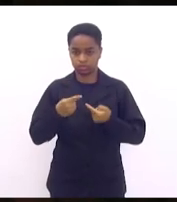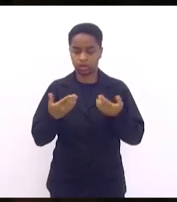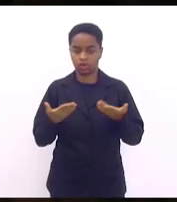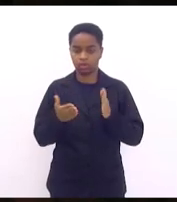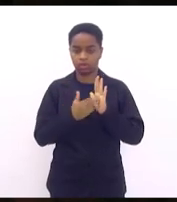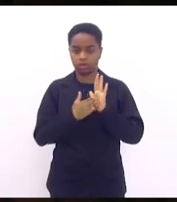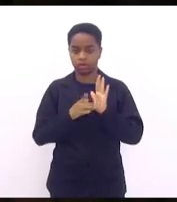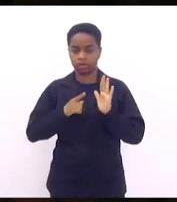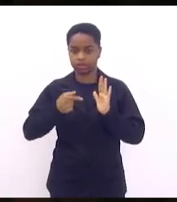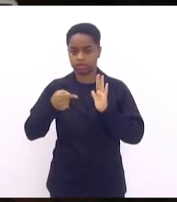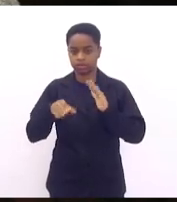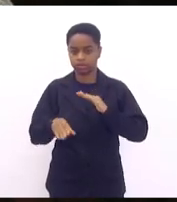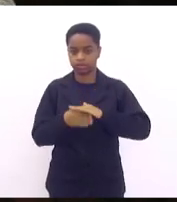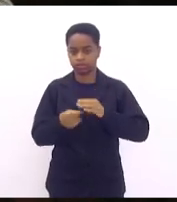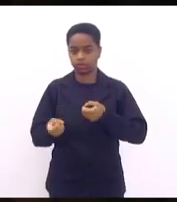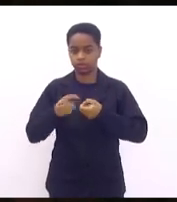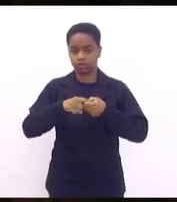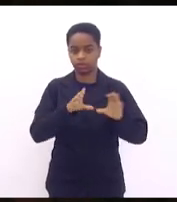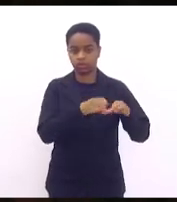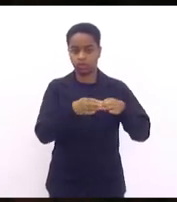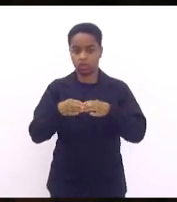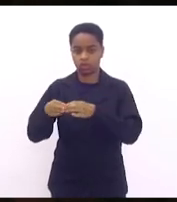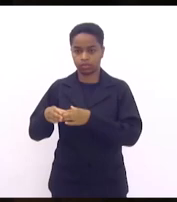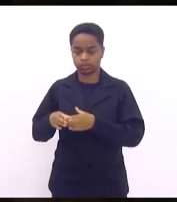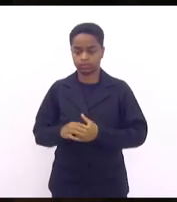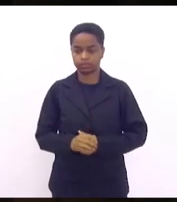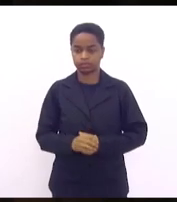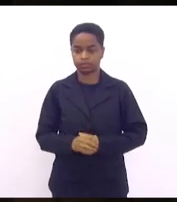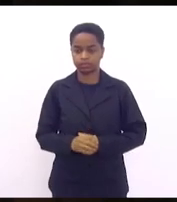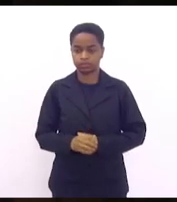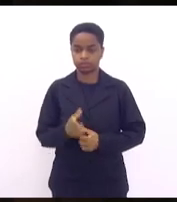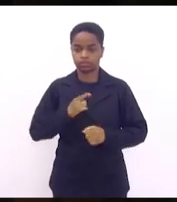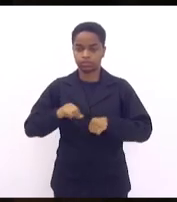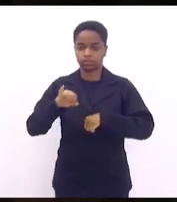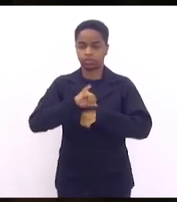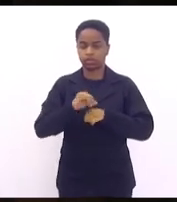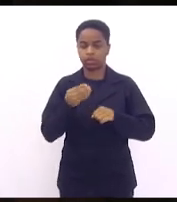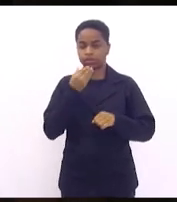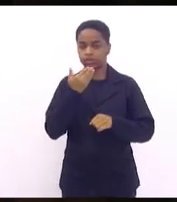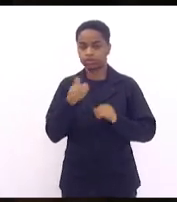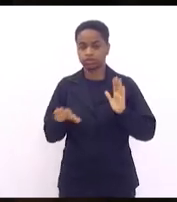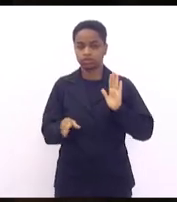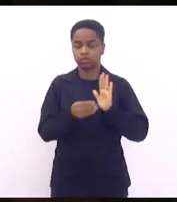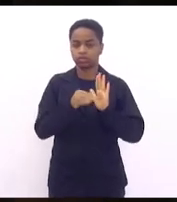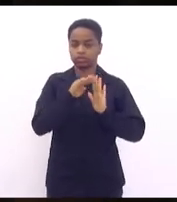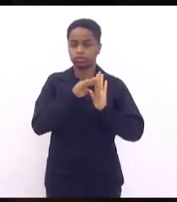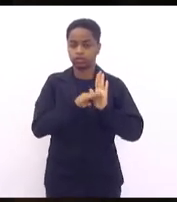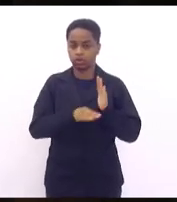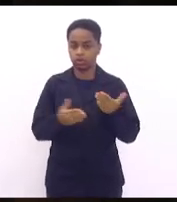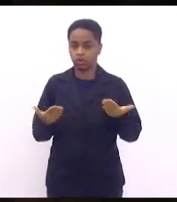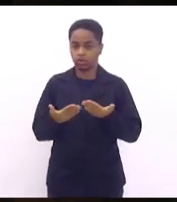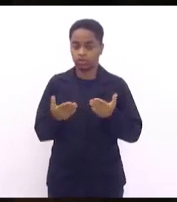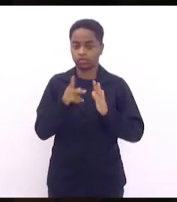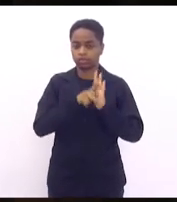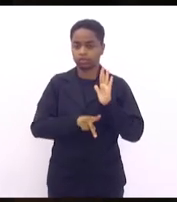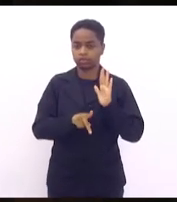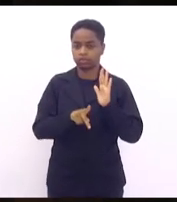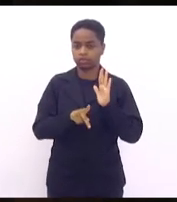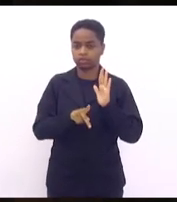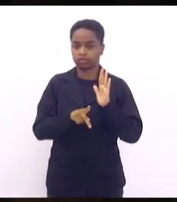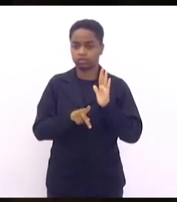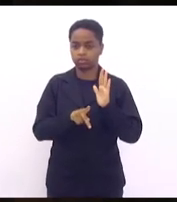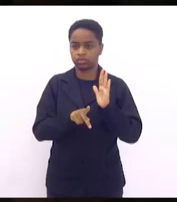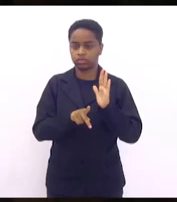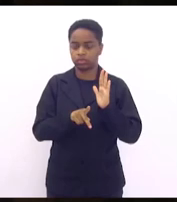proposta recebeu 7 emendas e retorna às comissões. Há sobre a mesa requerimento de inclusão na ordem do dia do seguinte projeto.